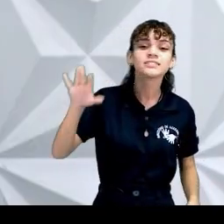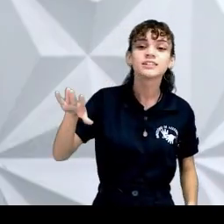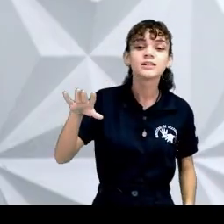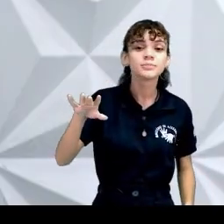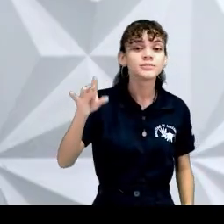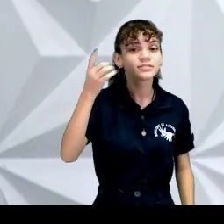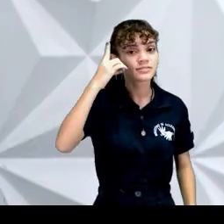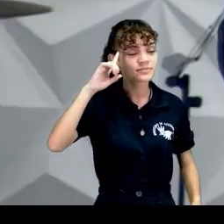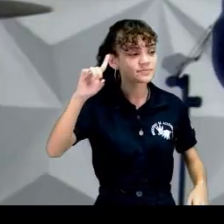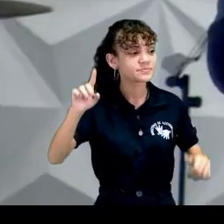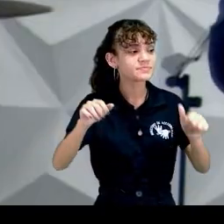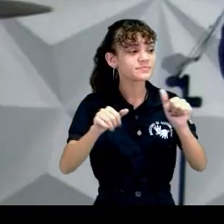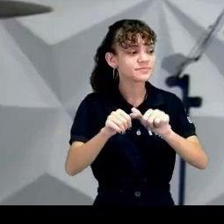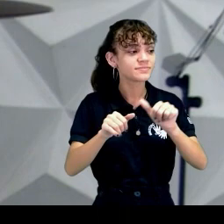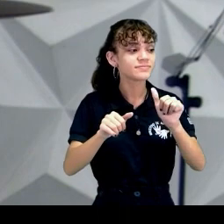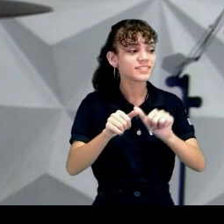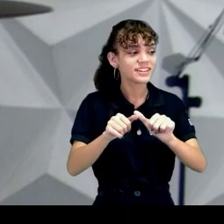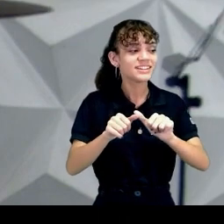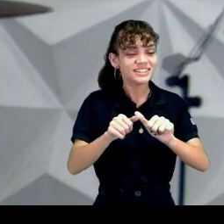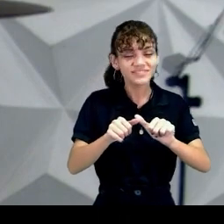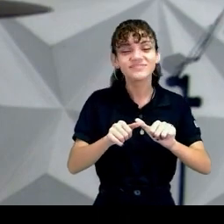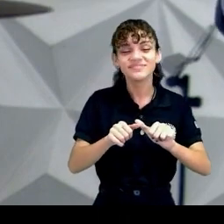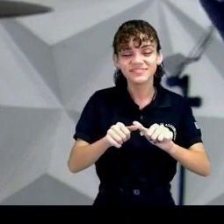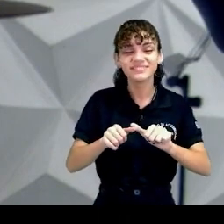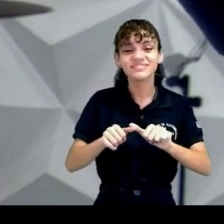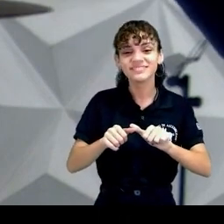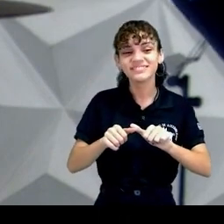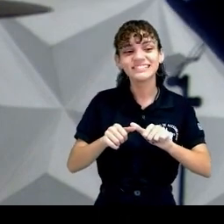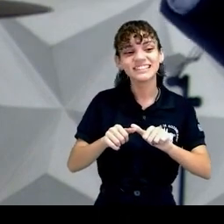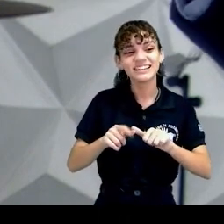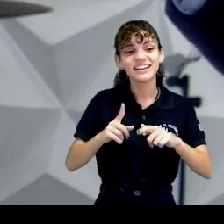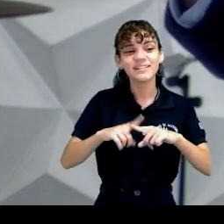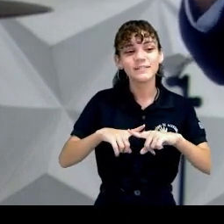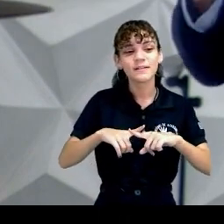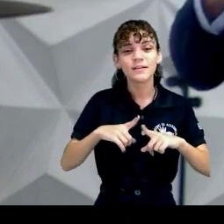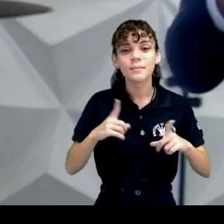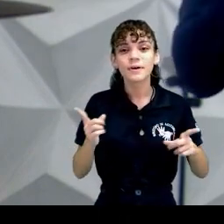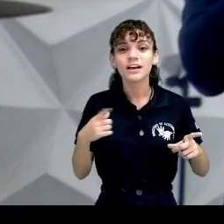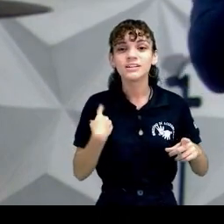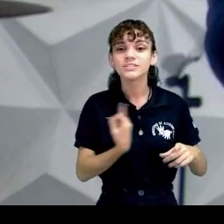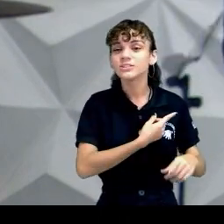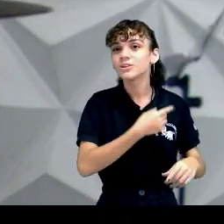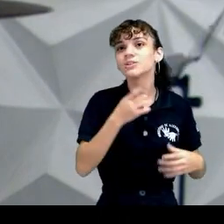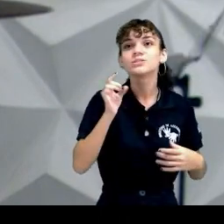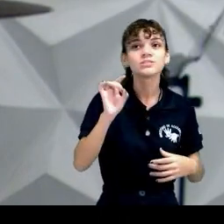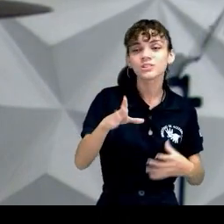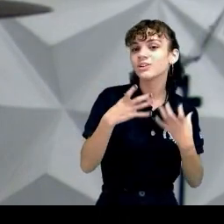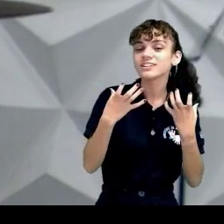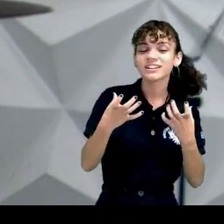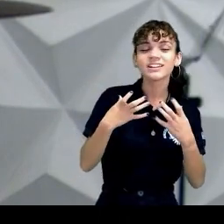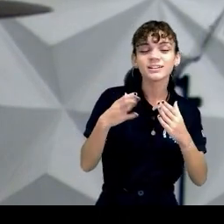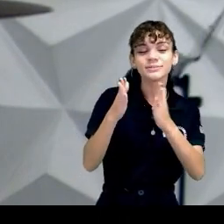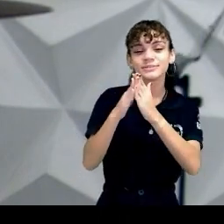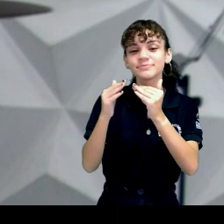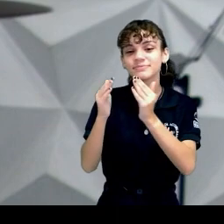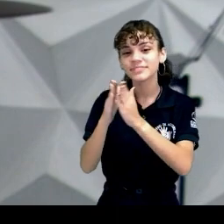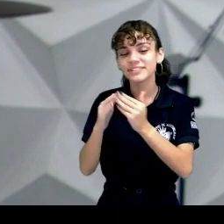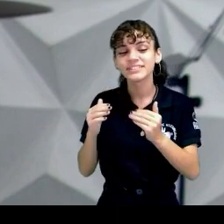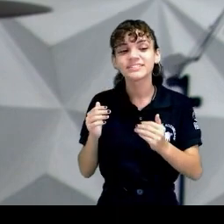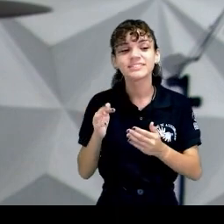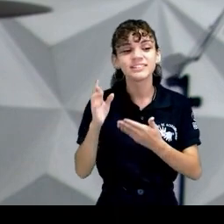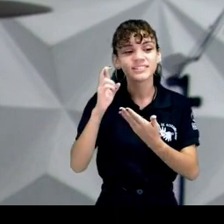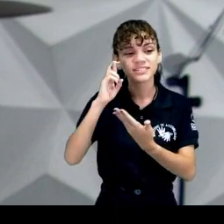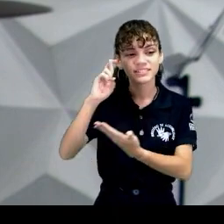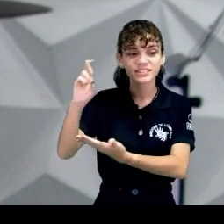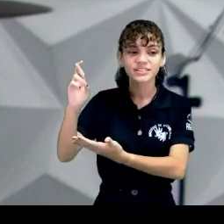os compromissos, as pressões, o dia a dia, acaba nos deixando de estar juntos novamente com Ele. A gente